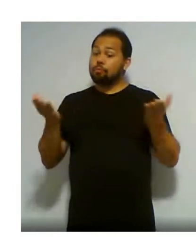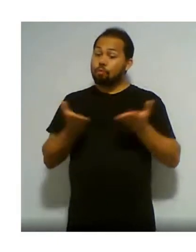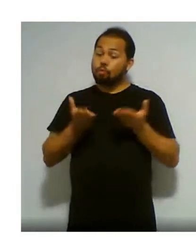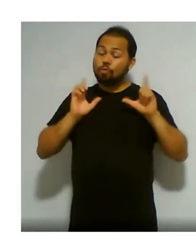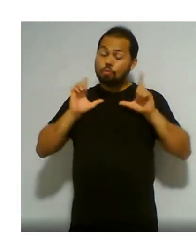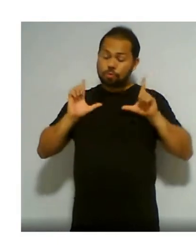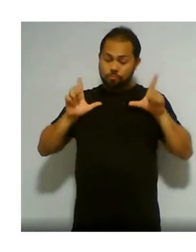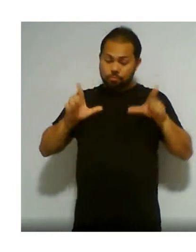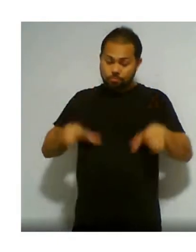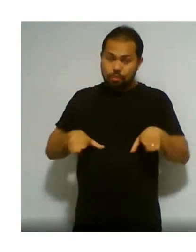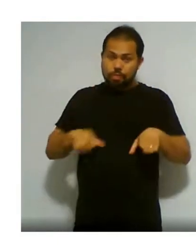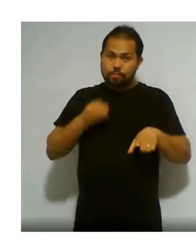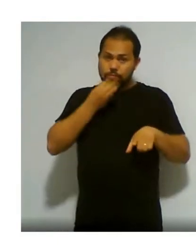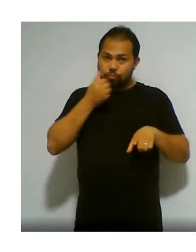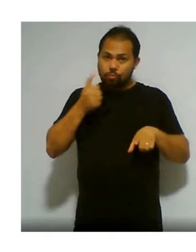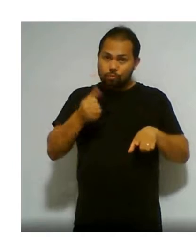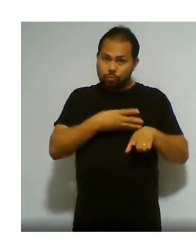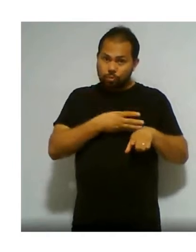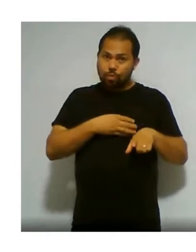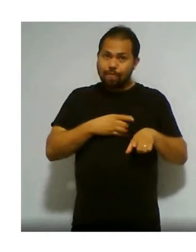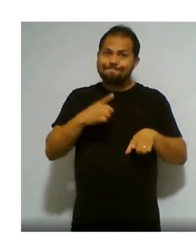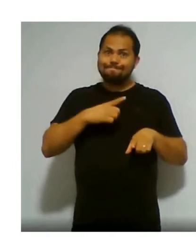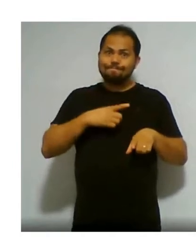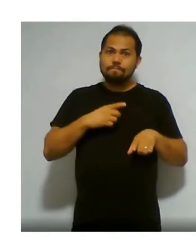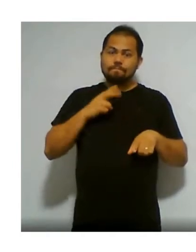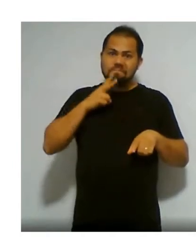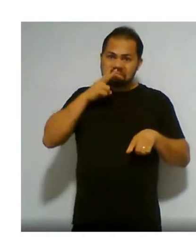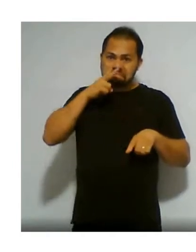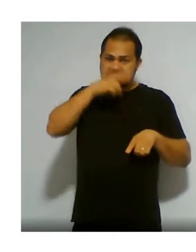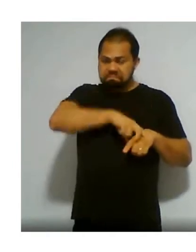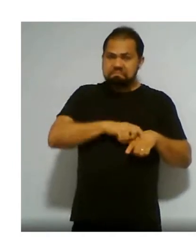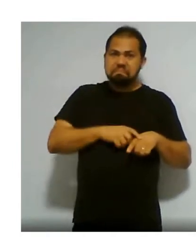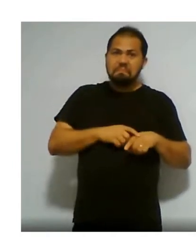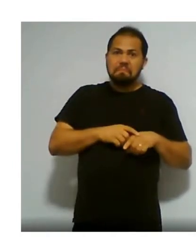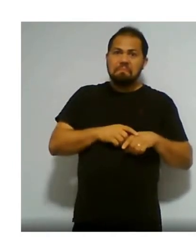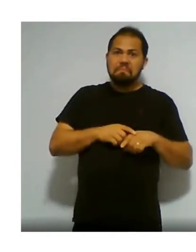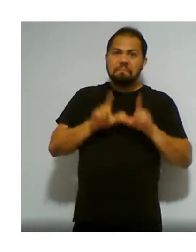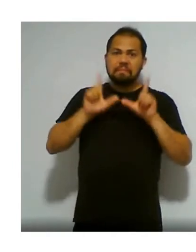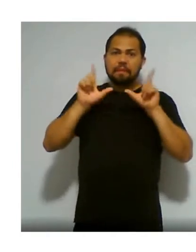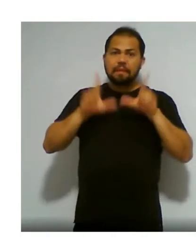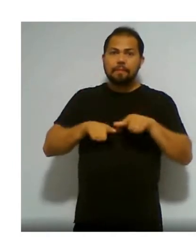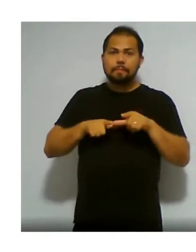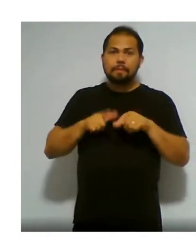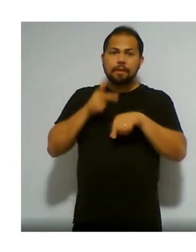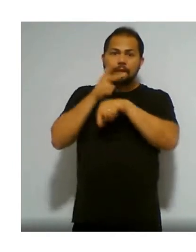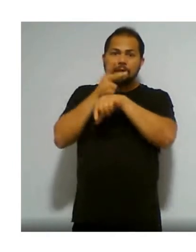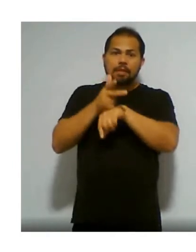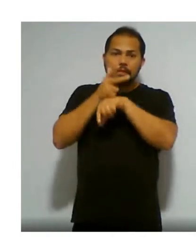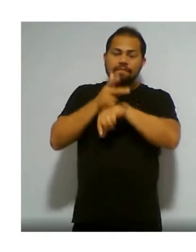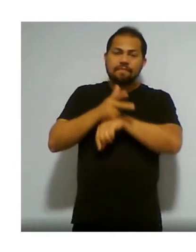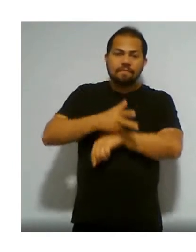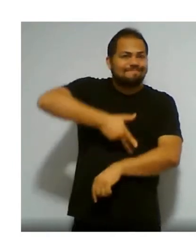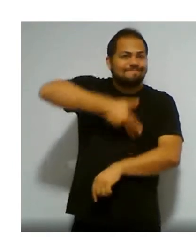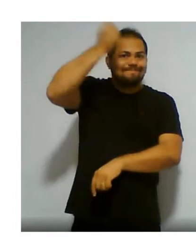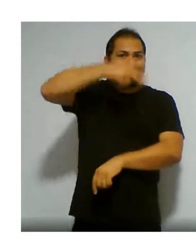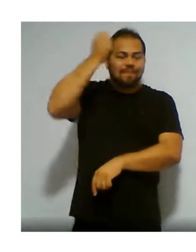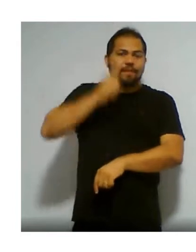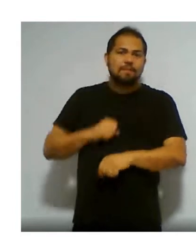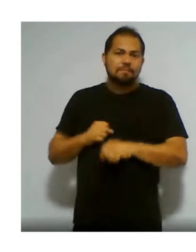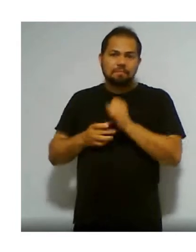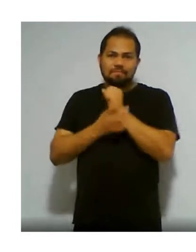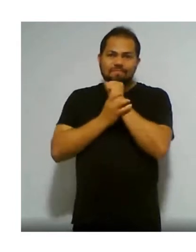suportam placas de vídeo cada vez mais rápidas e mais avançadas e que consomem bastante energia, as placas-mães